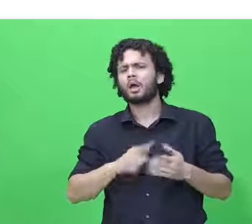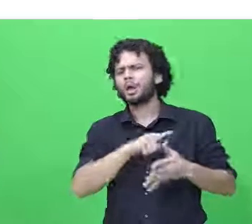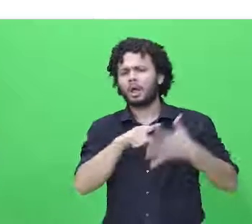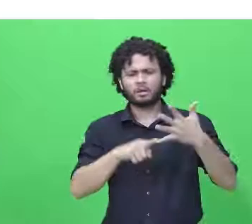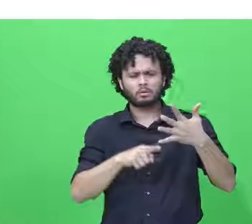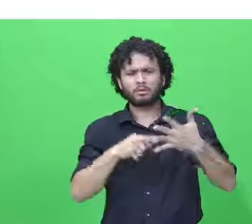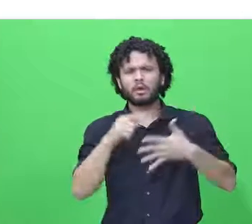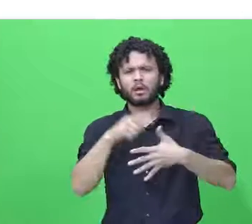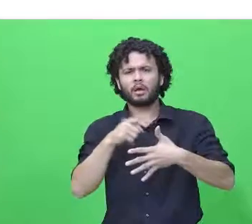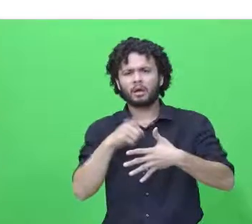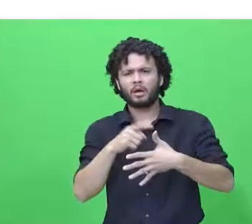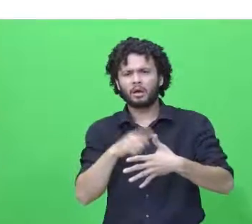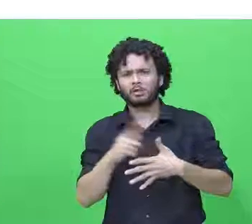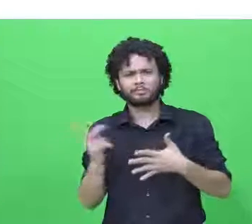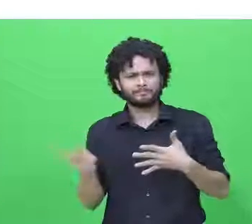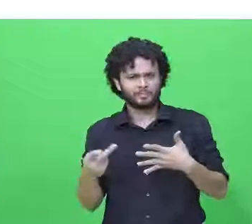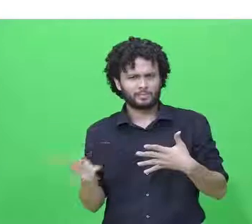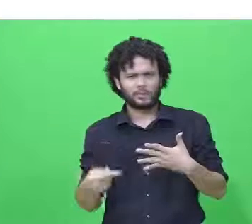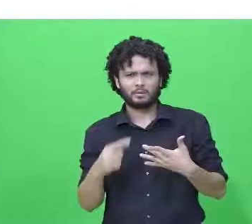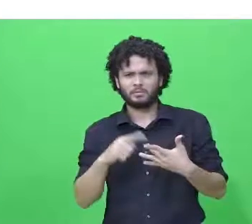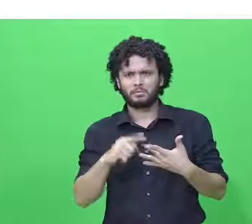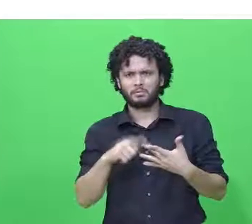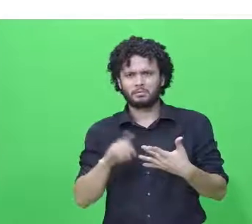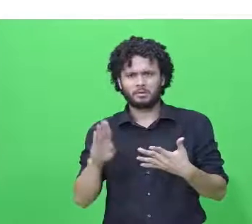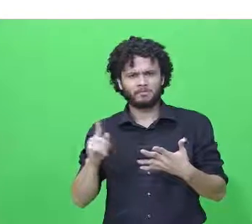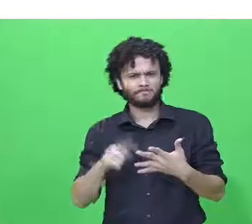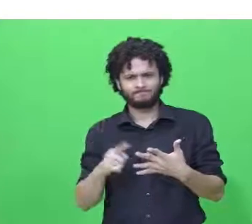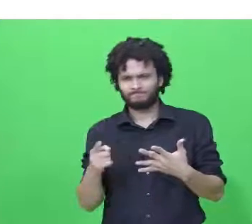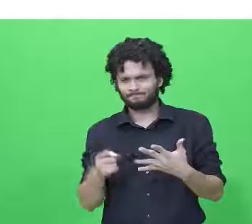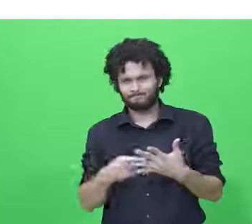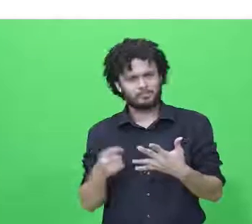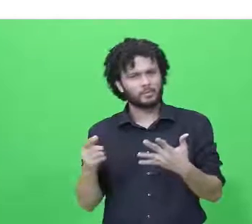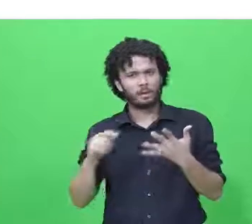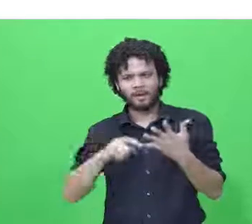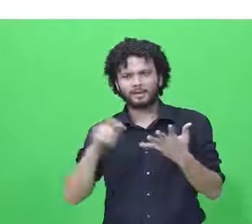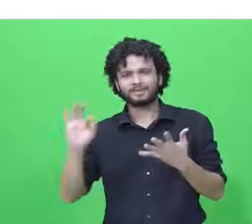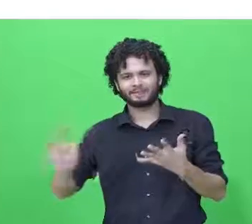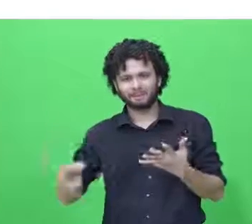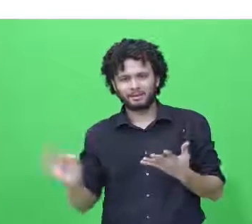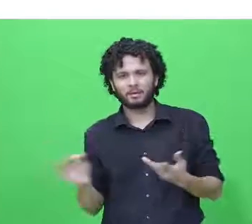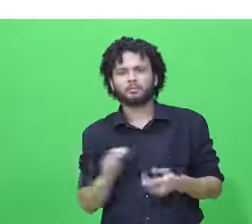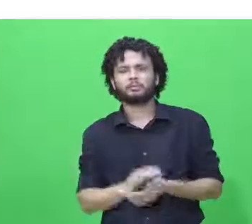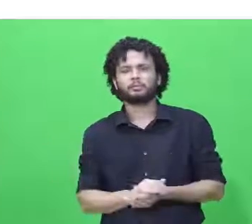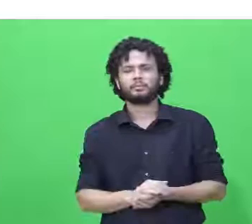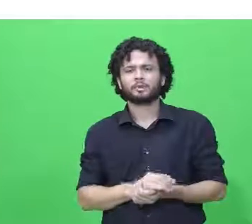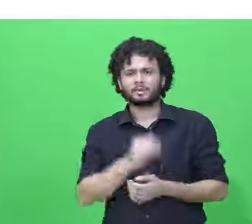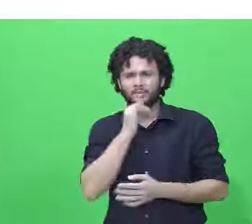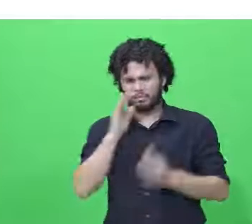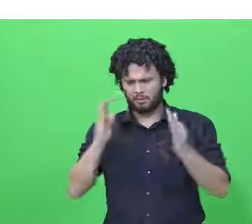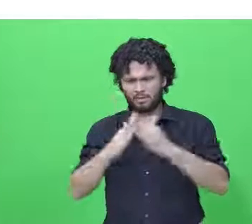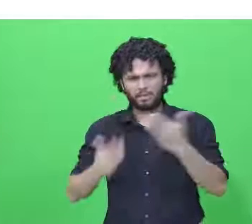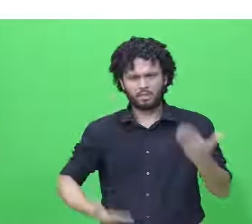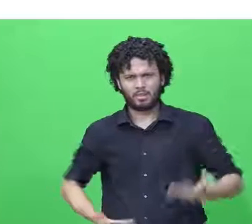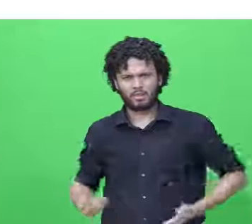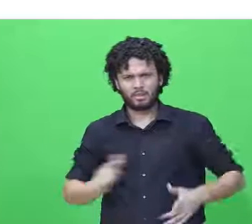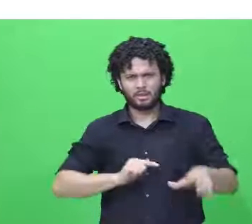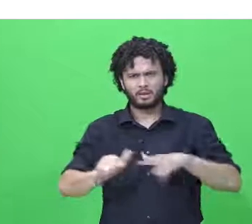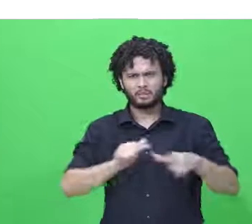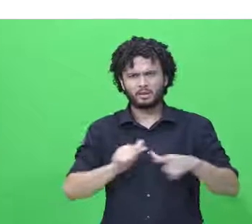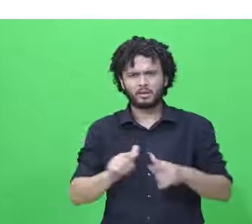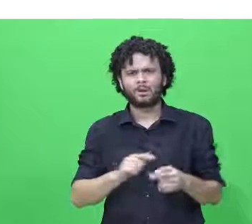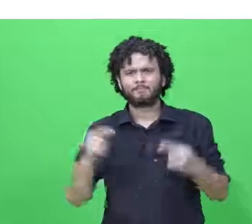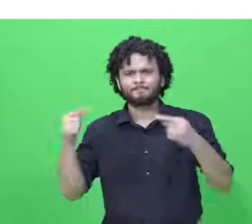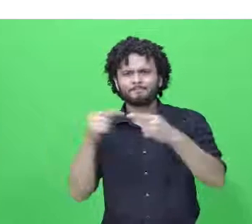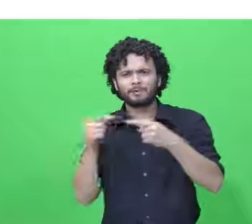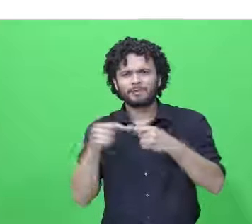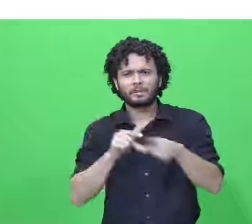A, redivisão do trabalho doméstico? Não. Isso, na verdade, é o quê? Né? Isso tem a ver com